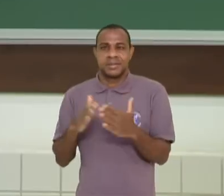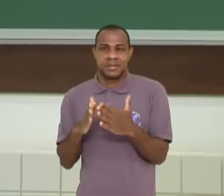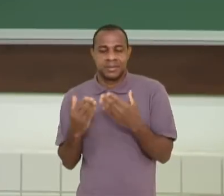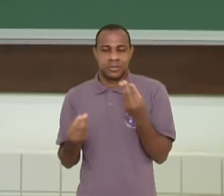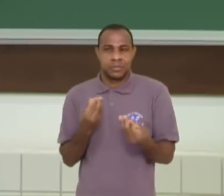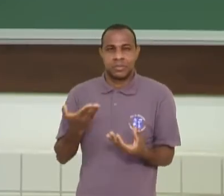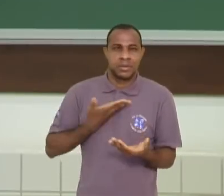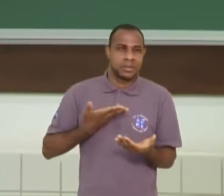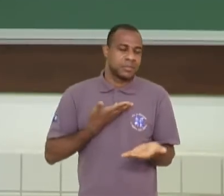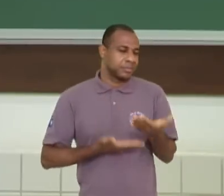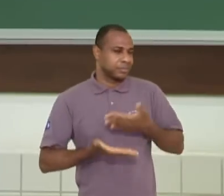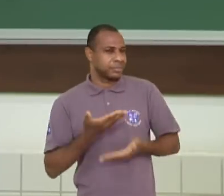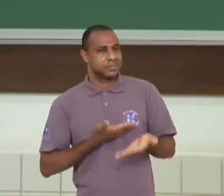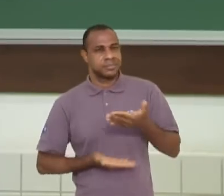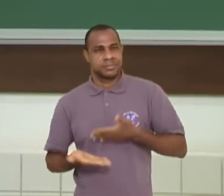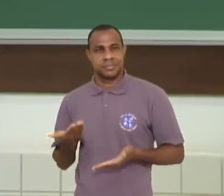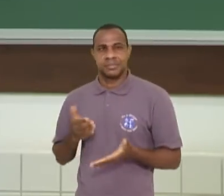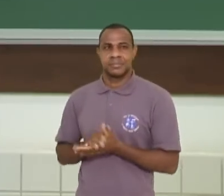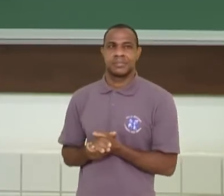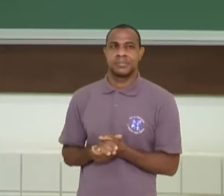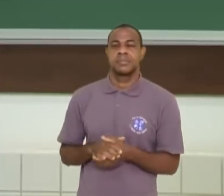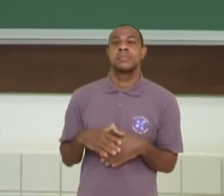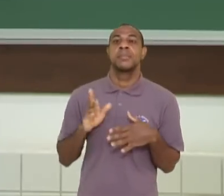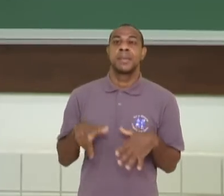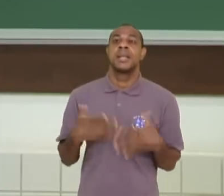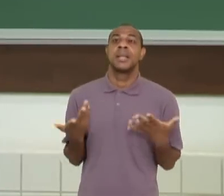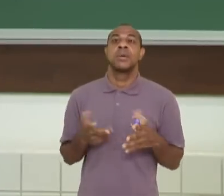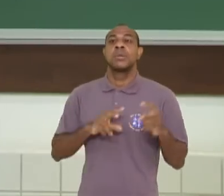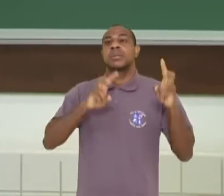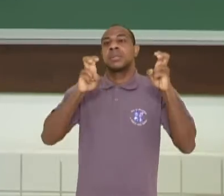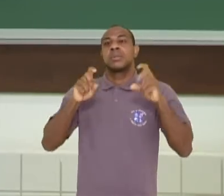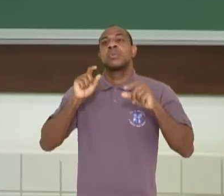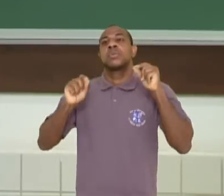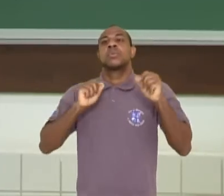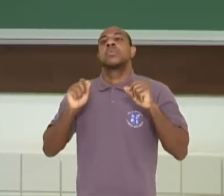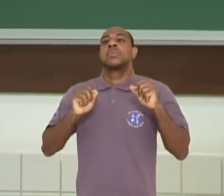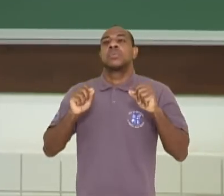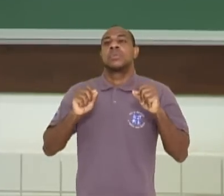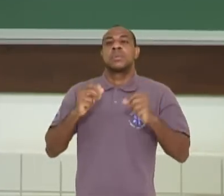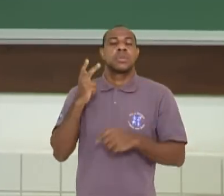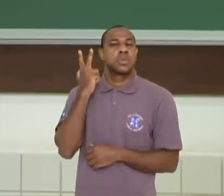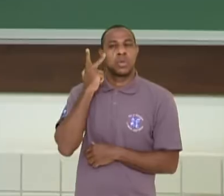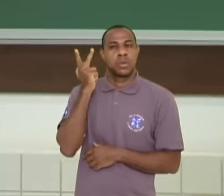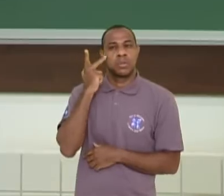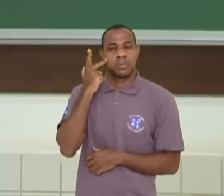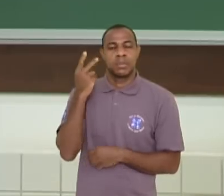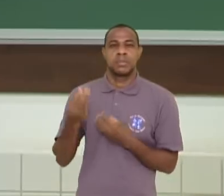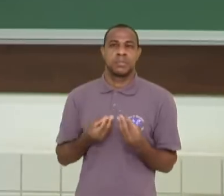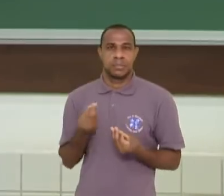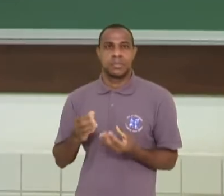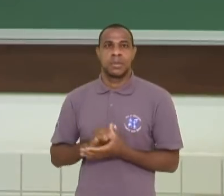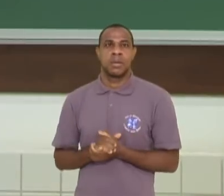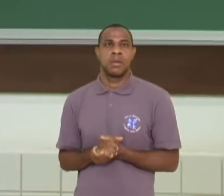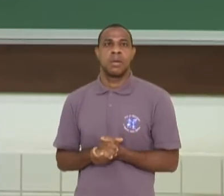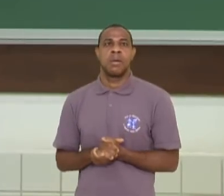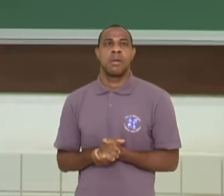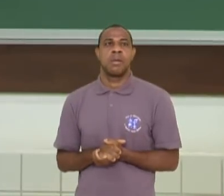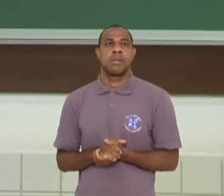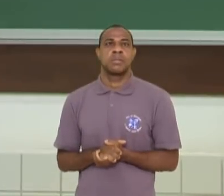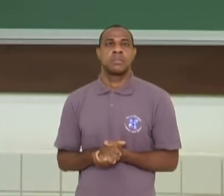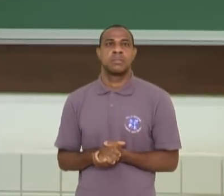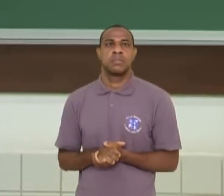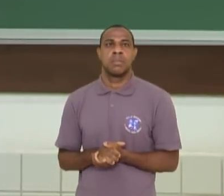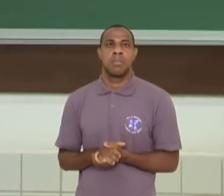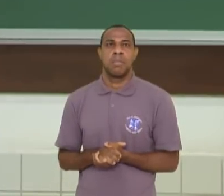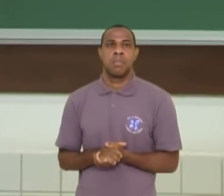os amigos, enfim, seja lá a situação que for, mas é um assunto bastante comum, bastante utilizado que nós temos na aula de hoje, né? Então nós